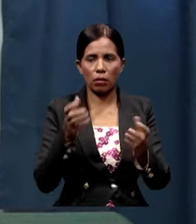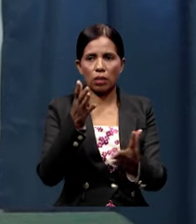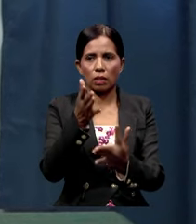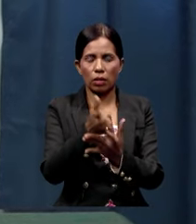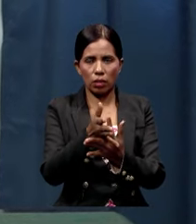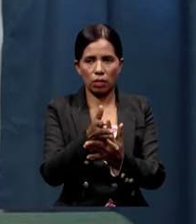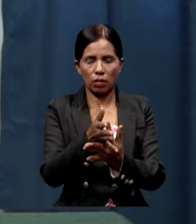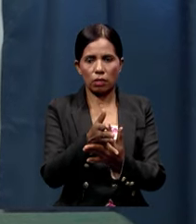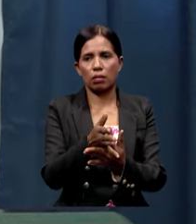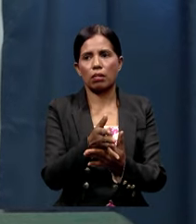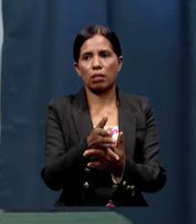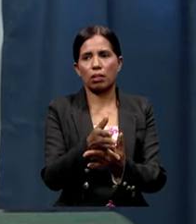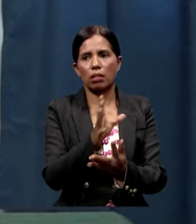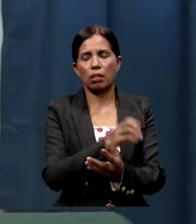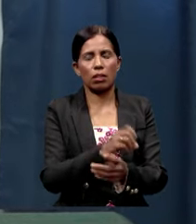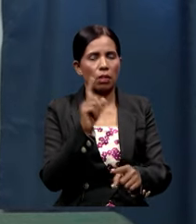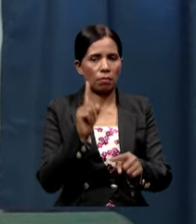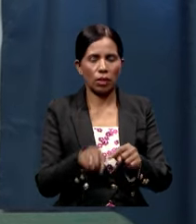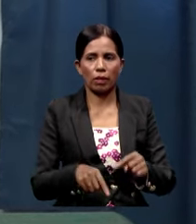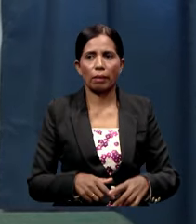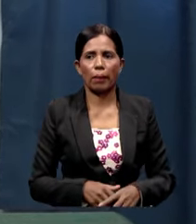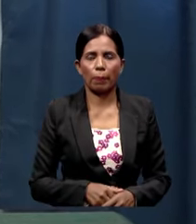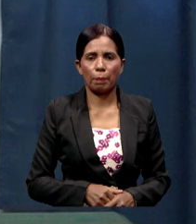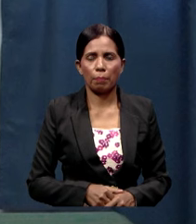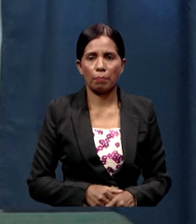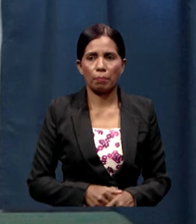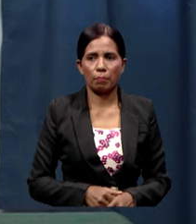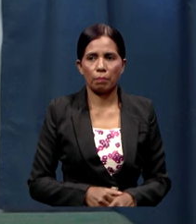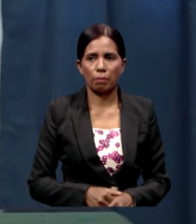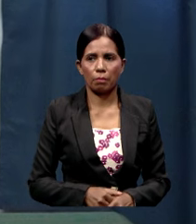categoria, pensão, né? Mas la bele.